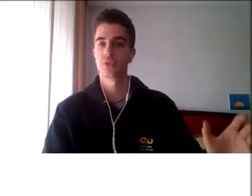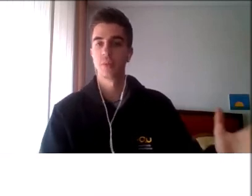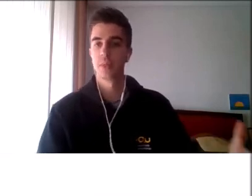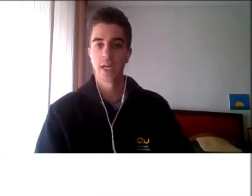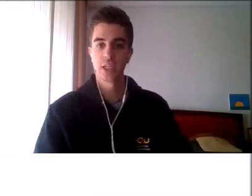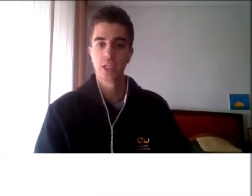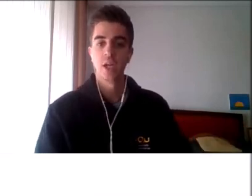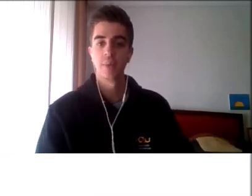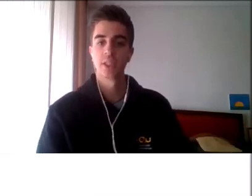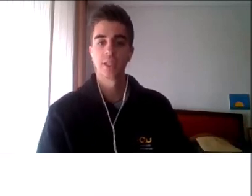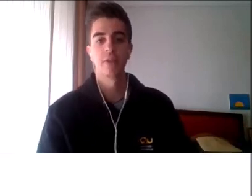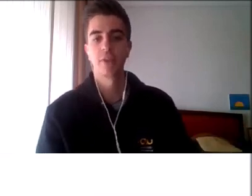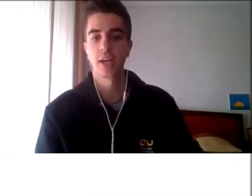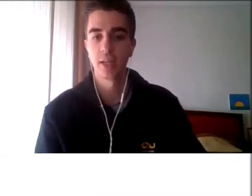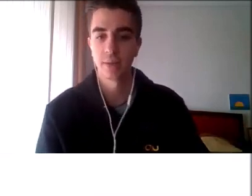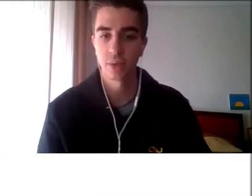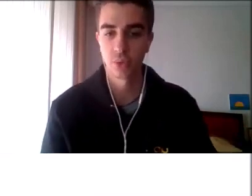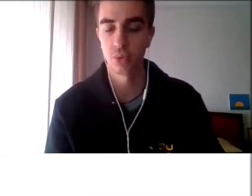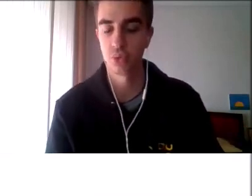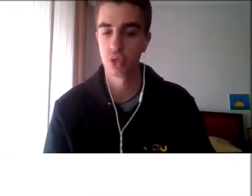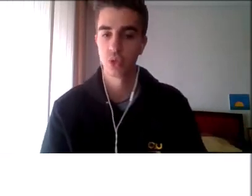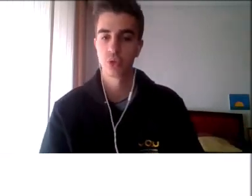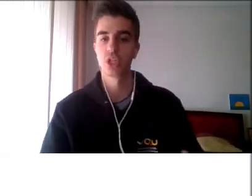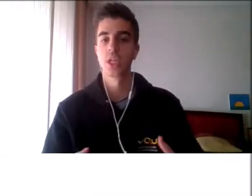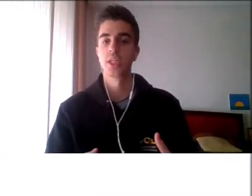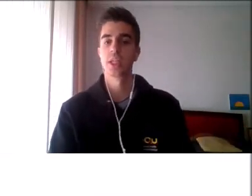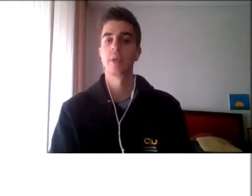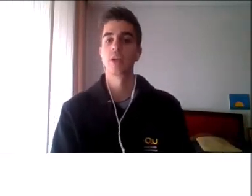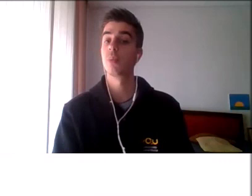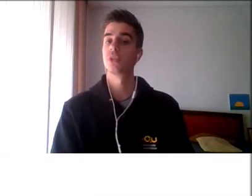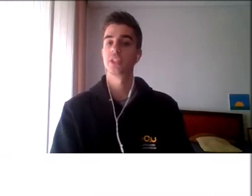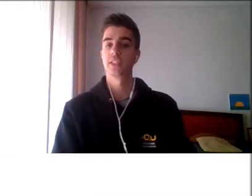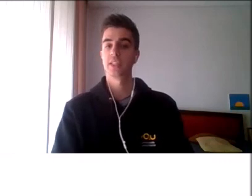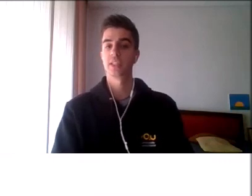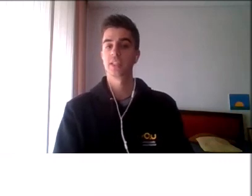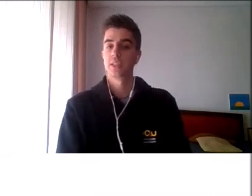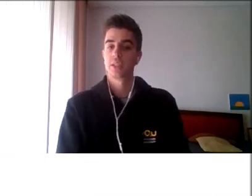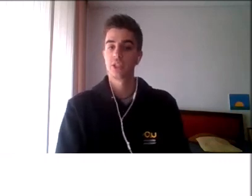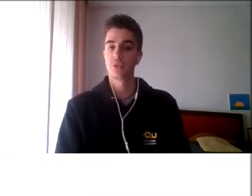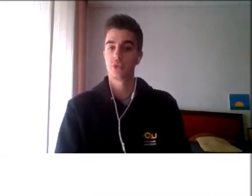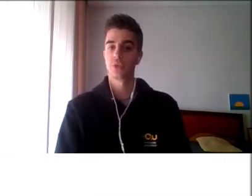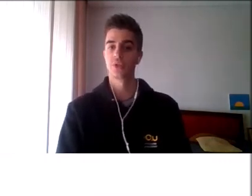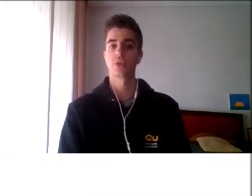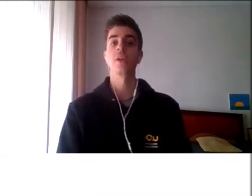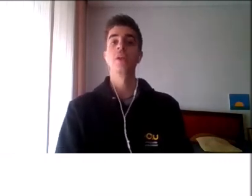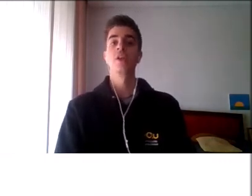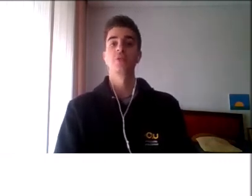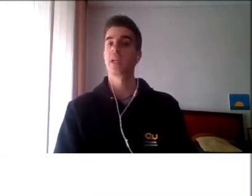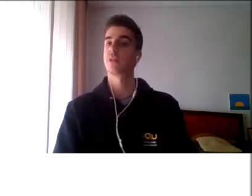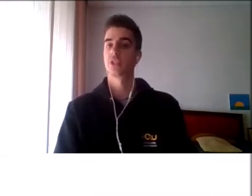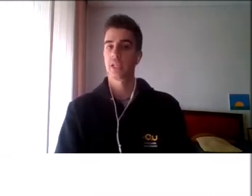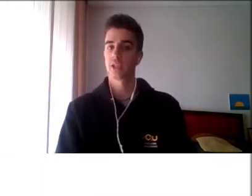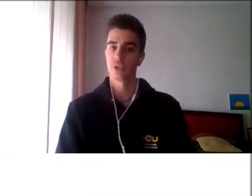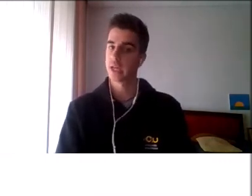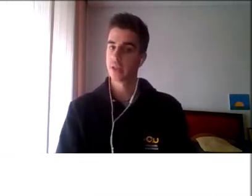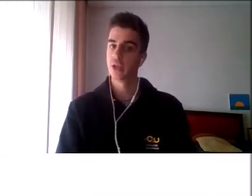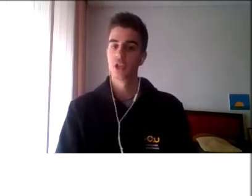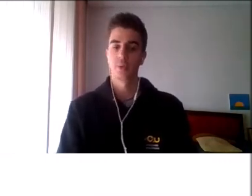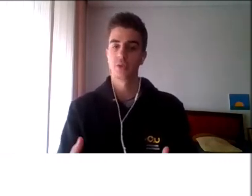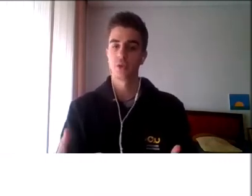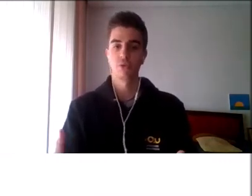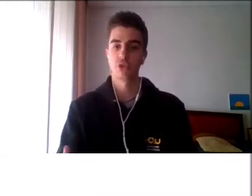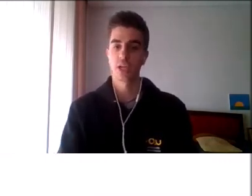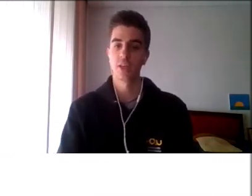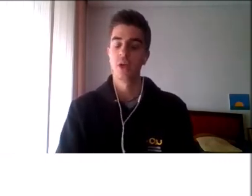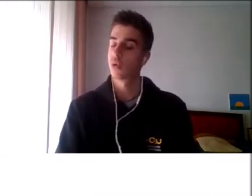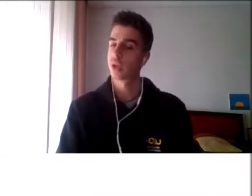com os vossos familiares, para eles também ficarem com conhecedores e saberem como agir nestas situações, ok? Espero que vos tenha ajudado,